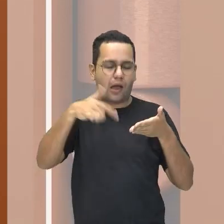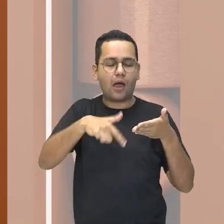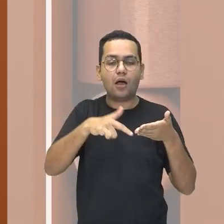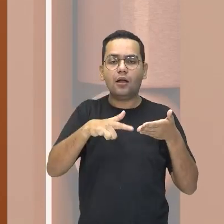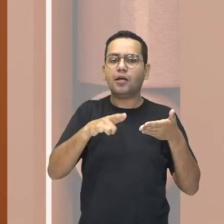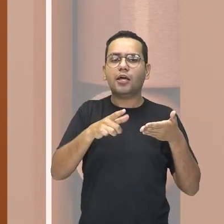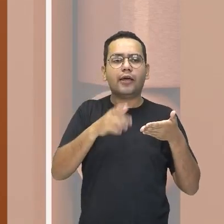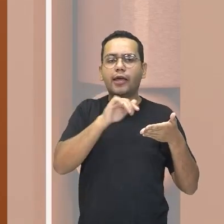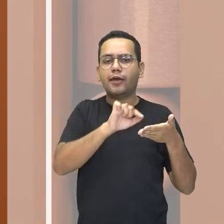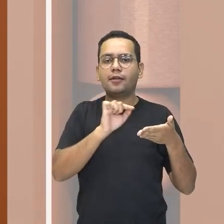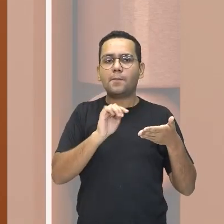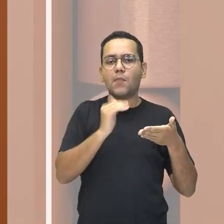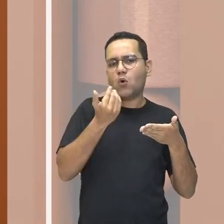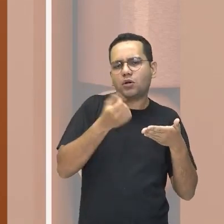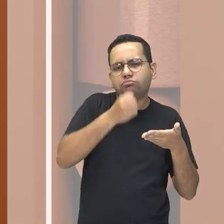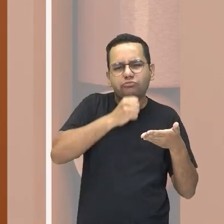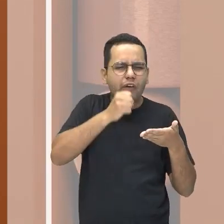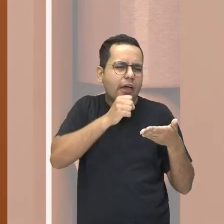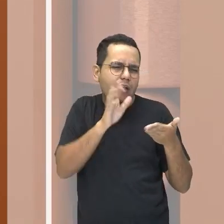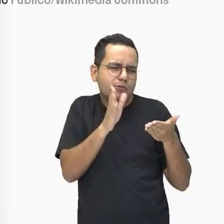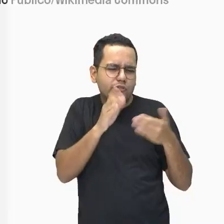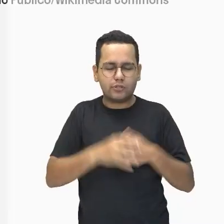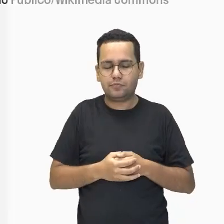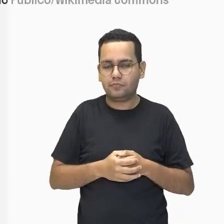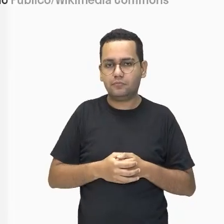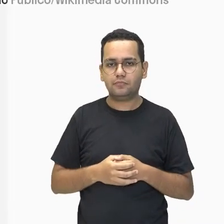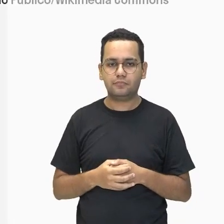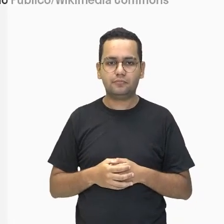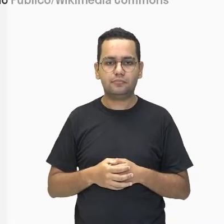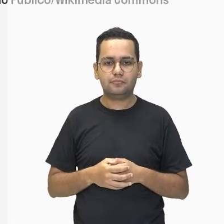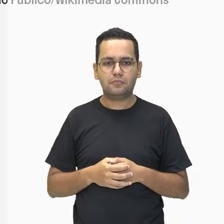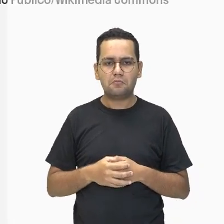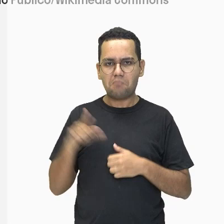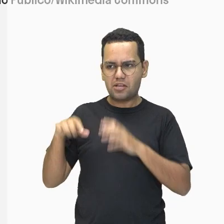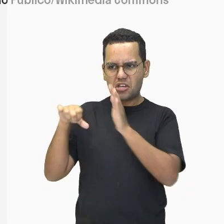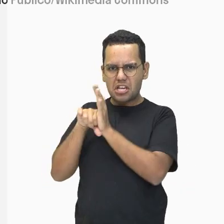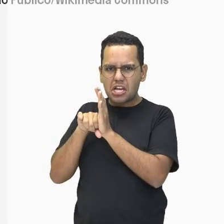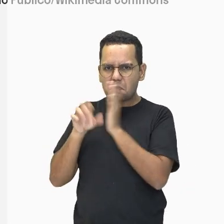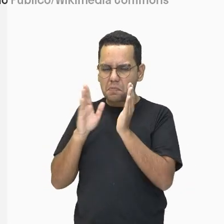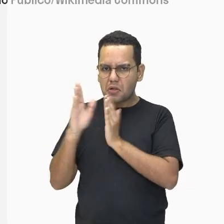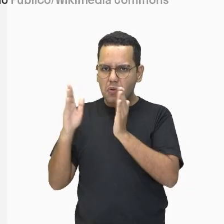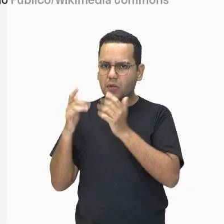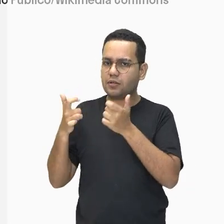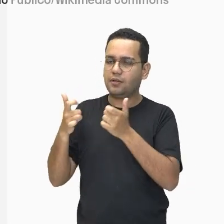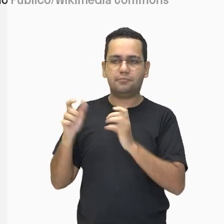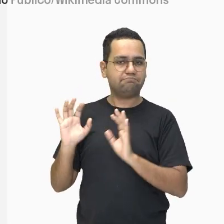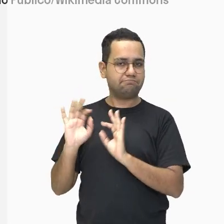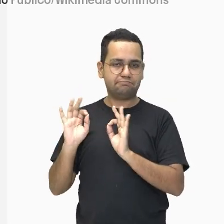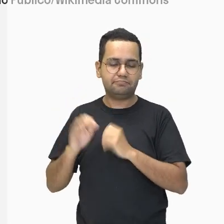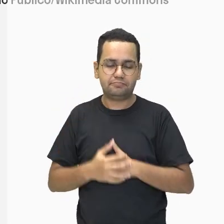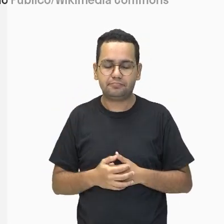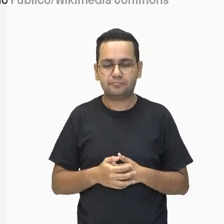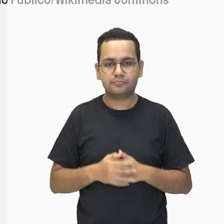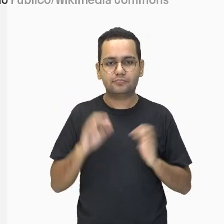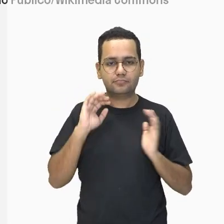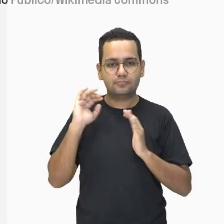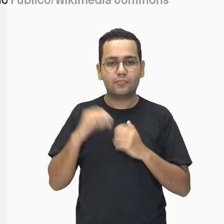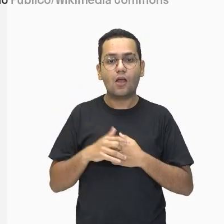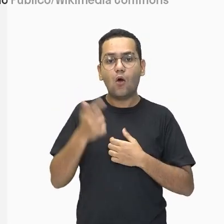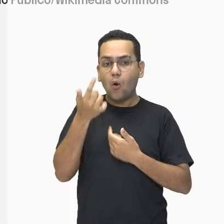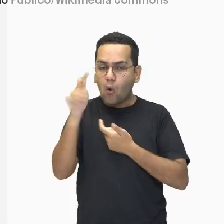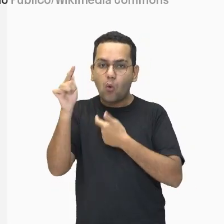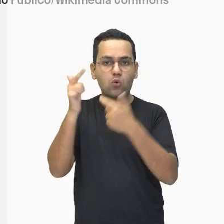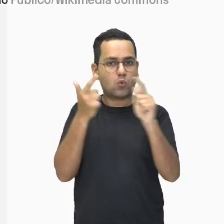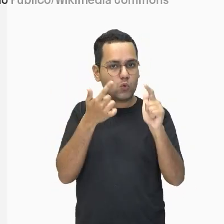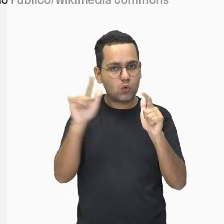cometidos lá na Segunda Guerra Mundial. Vamos adiante, vamos lá. Muitos dos que tiveram outras penas conseguiram fugir